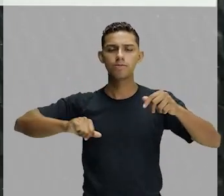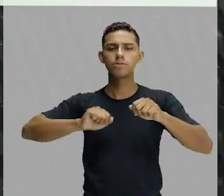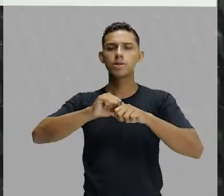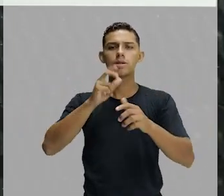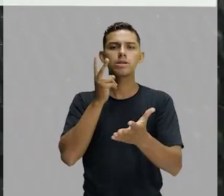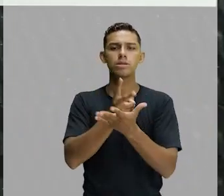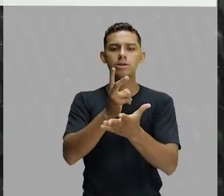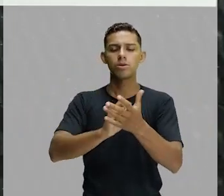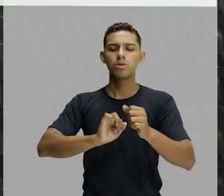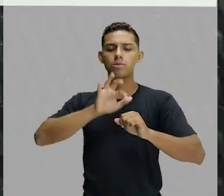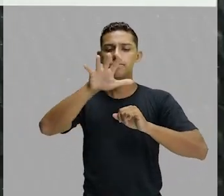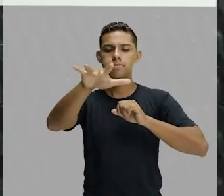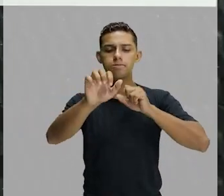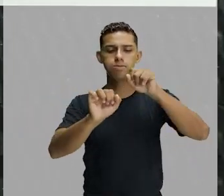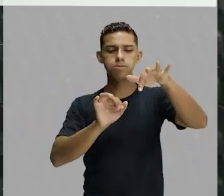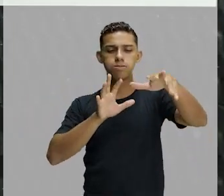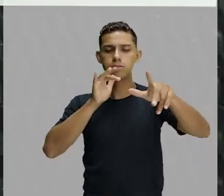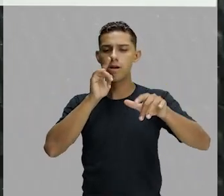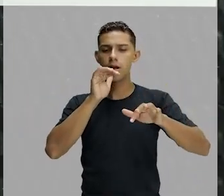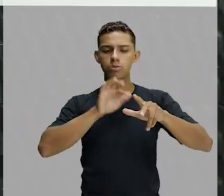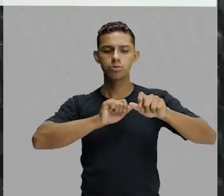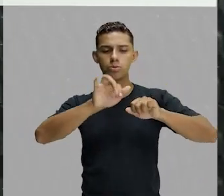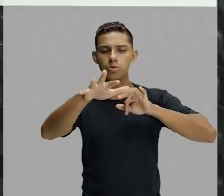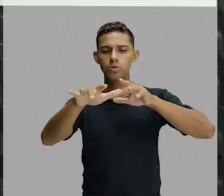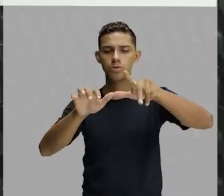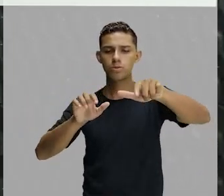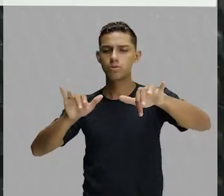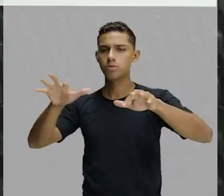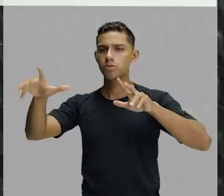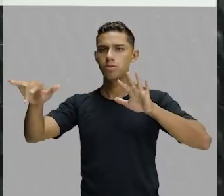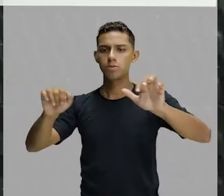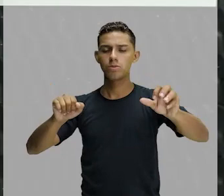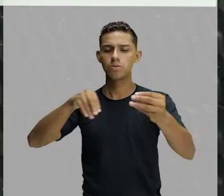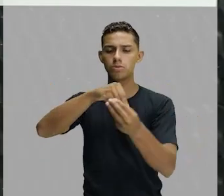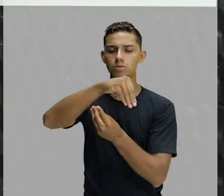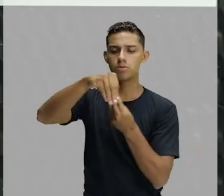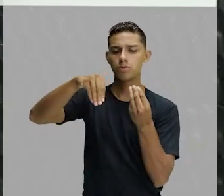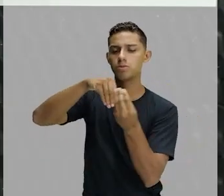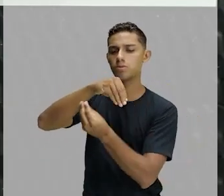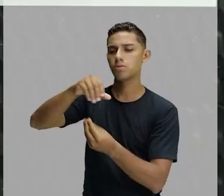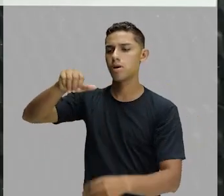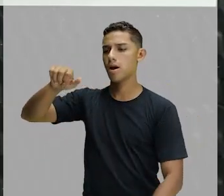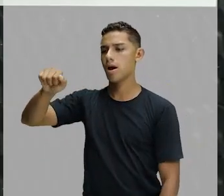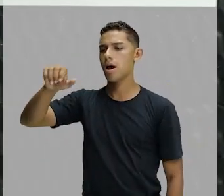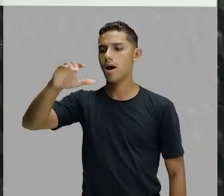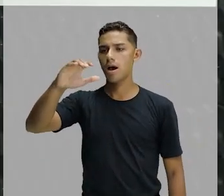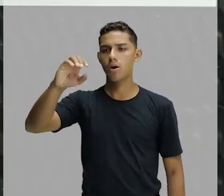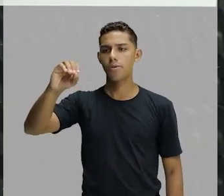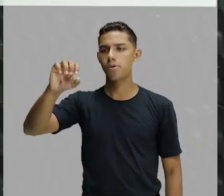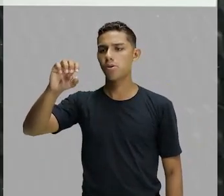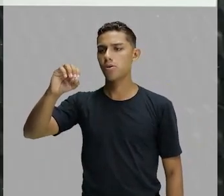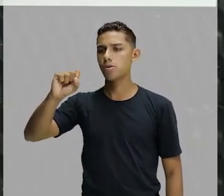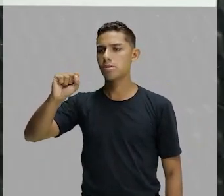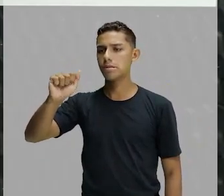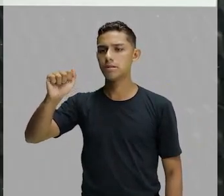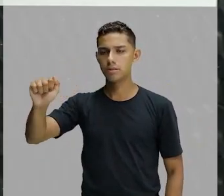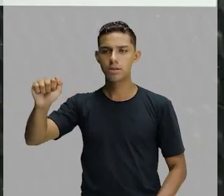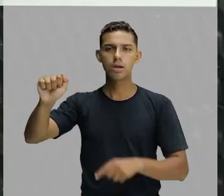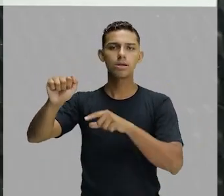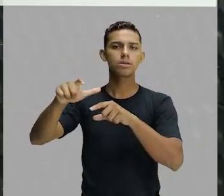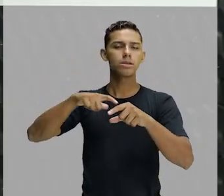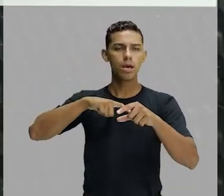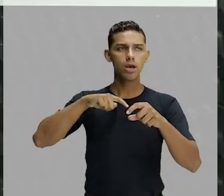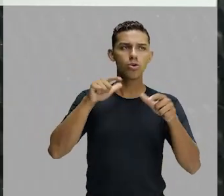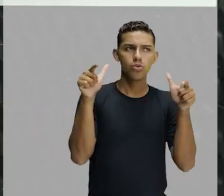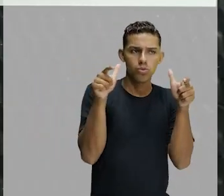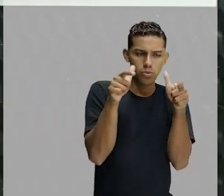constantemente circulando. Essa solução aquosa contém os micronutrientes e os macronutrientes, ou seja,